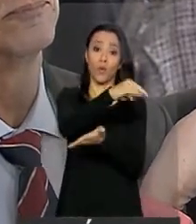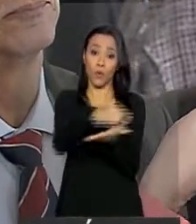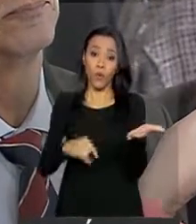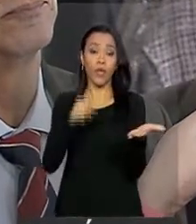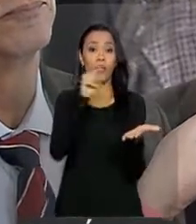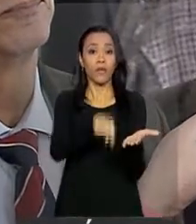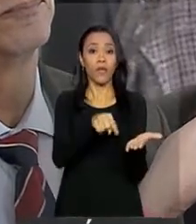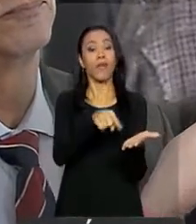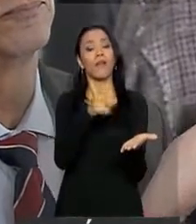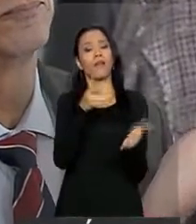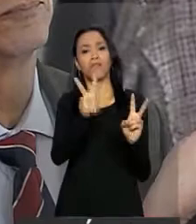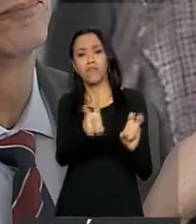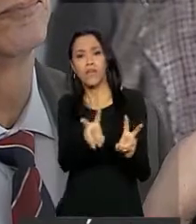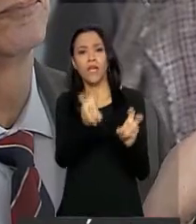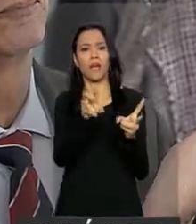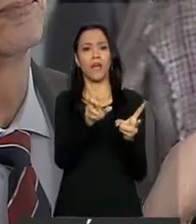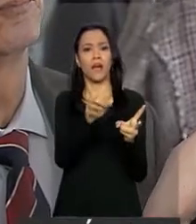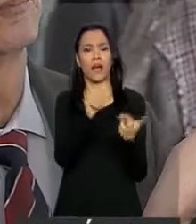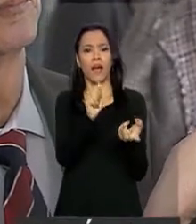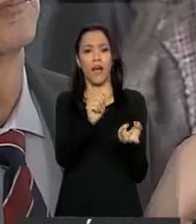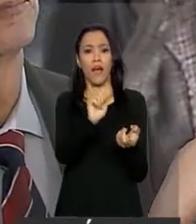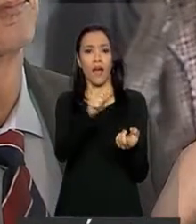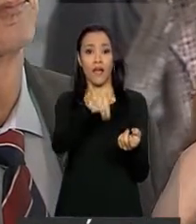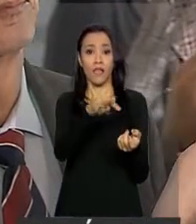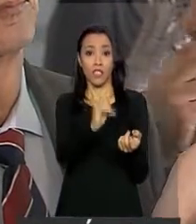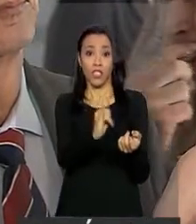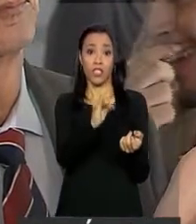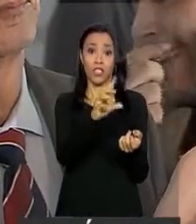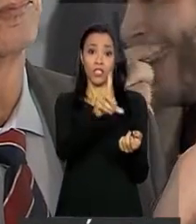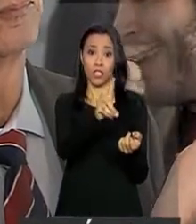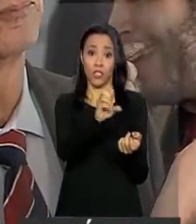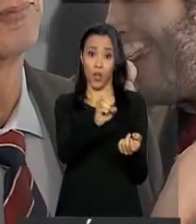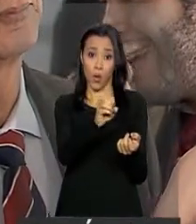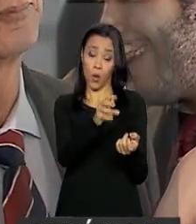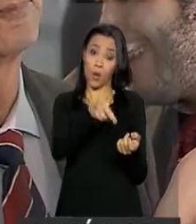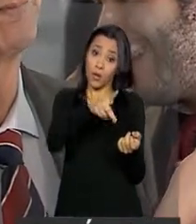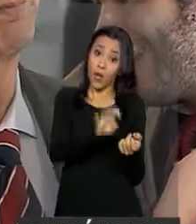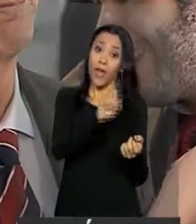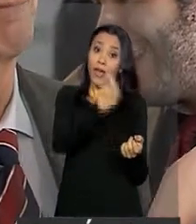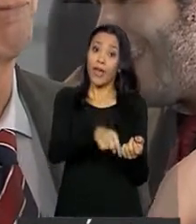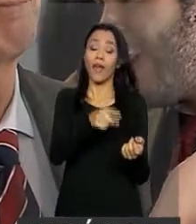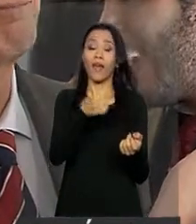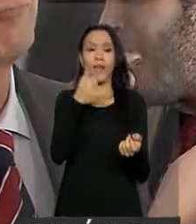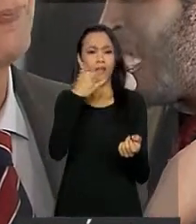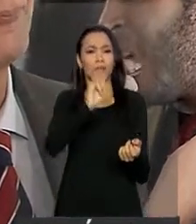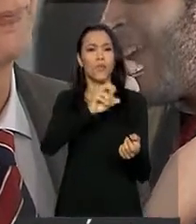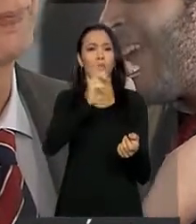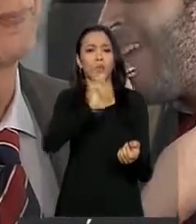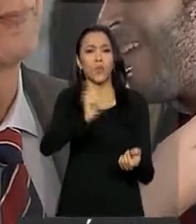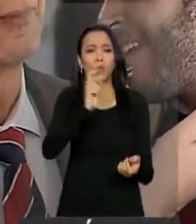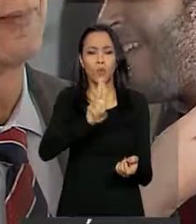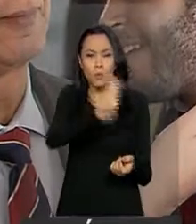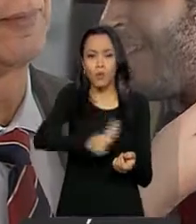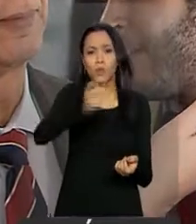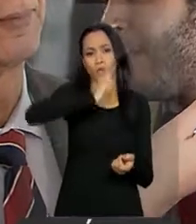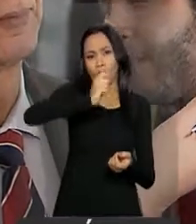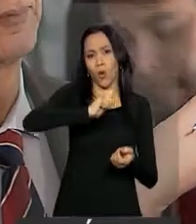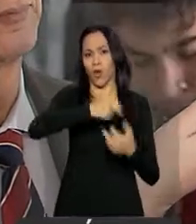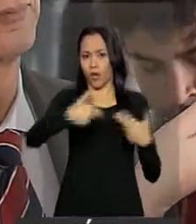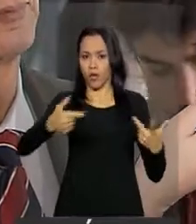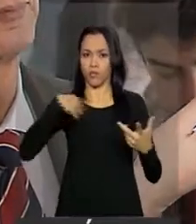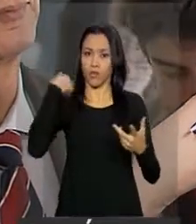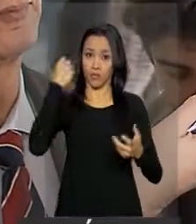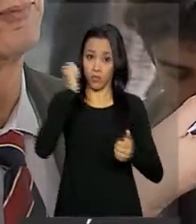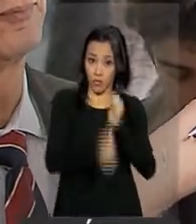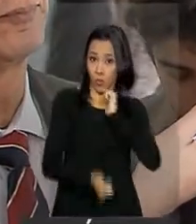do antidoping e de medidas tributárias para as Olimpíadas. E logo na sequência, a prioridade é que a gente vote ainda essa